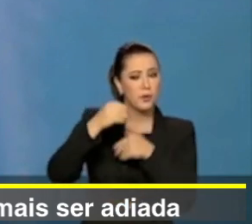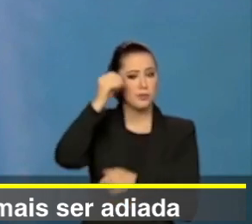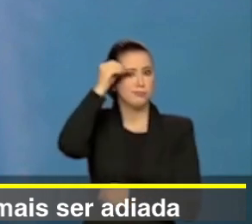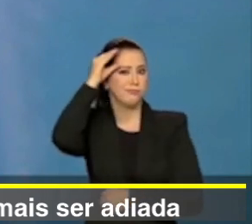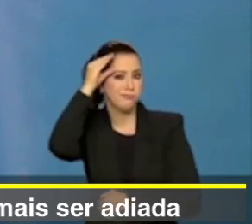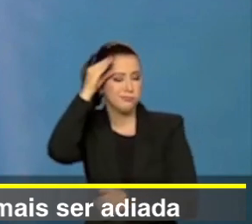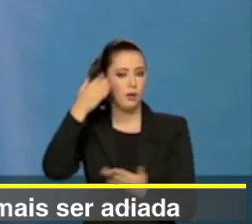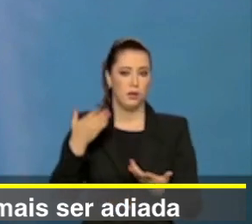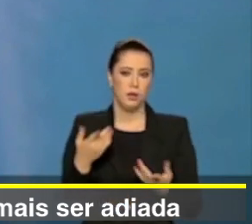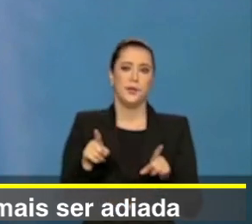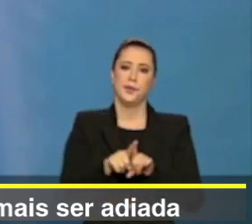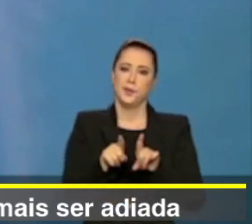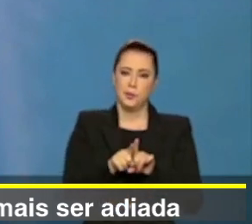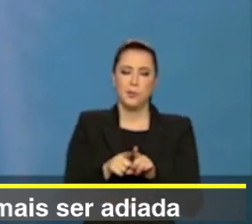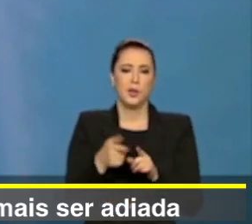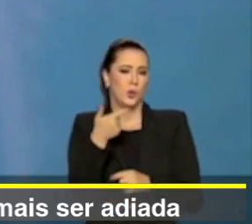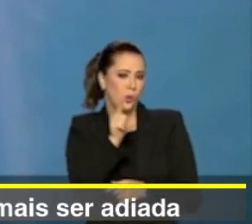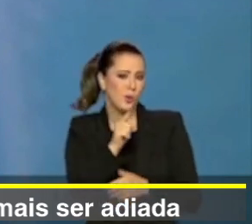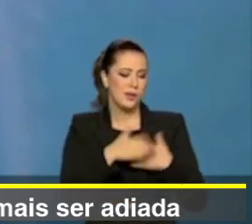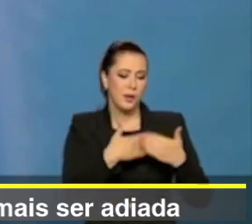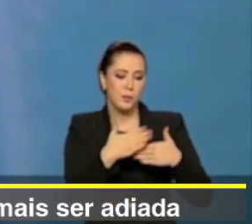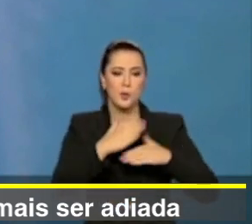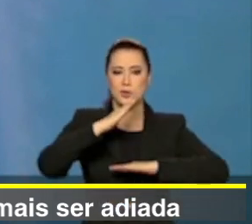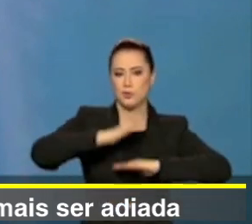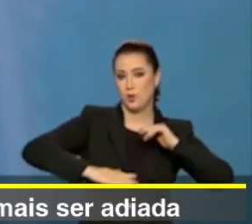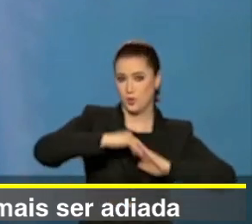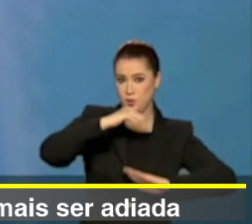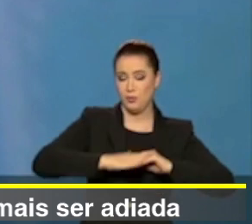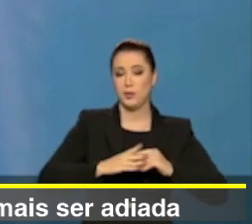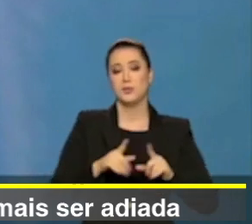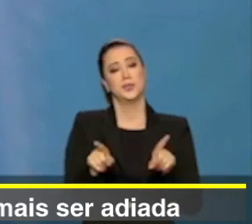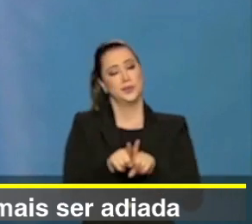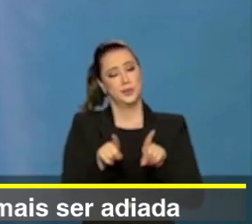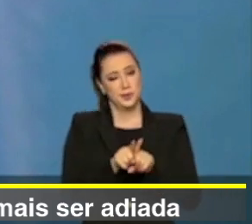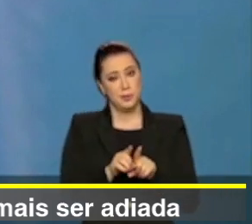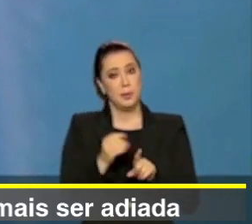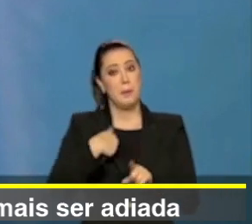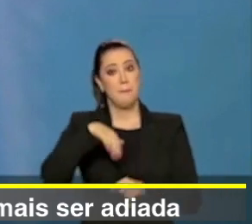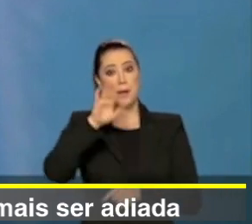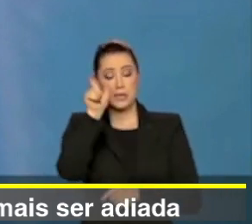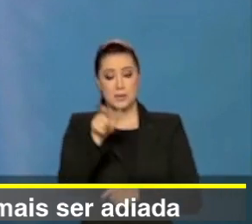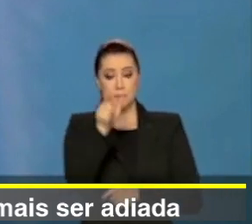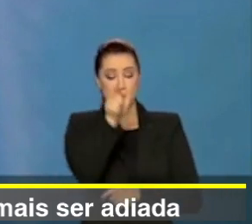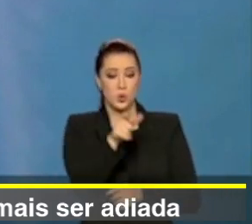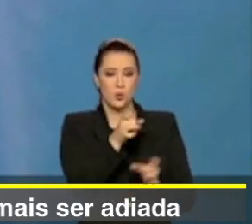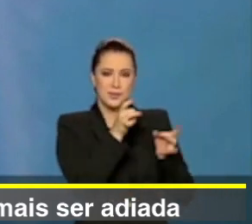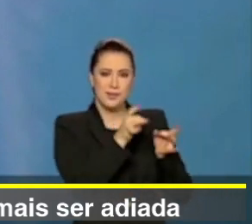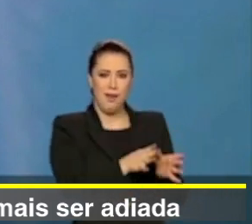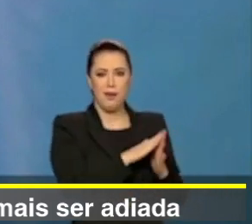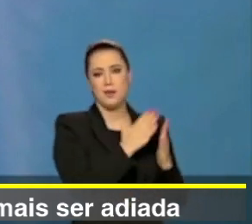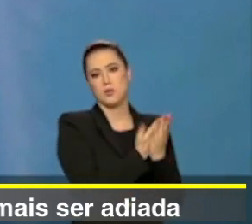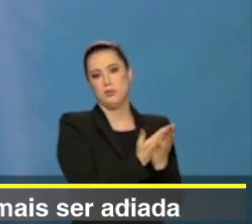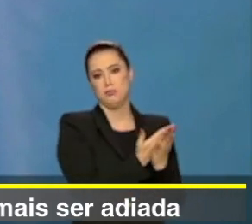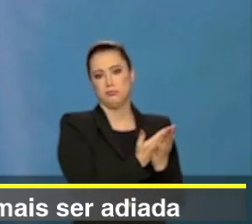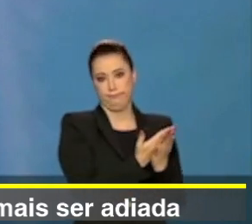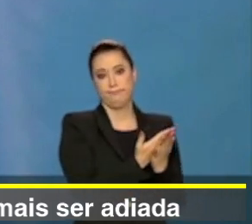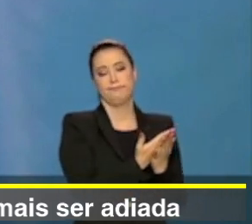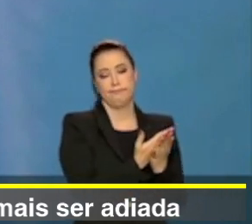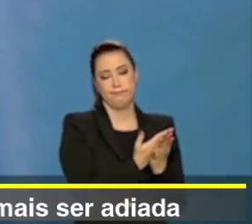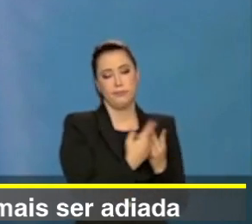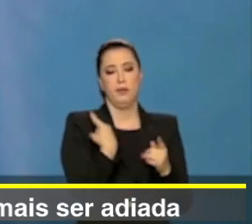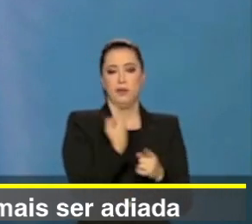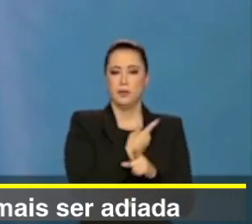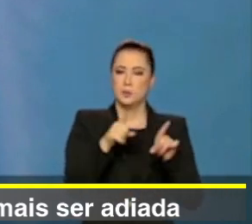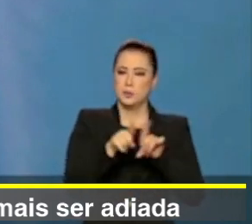da qualificação para o trabalho e o aumento do abandono escolar, sem falarmos